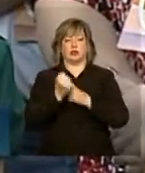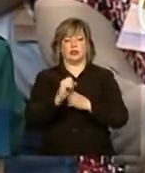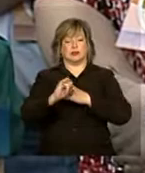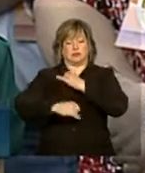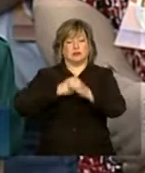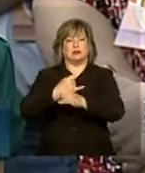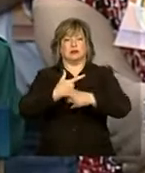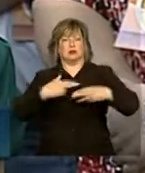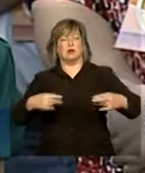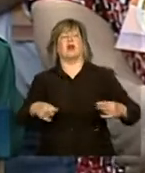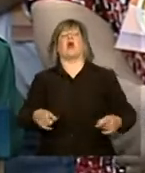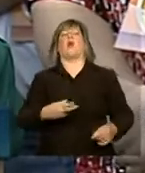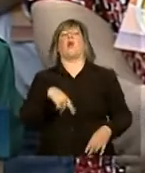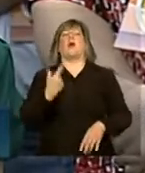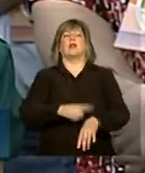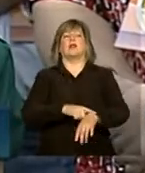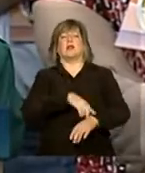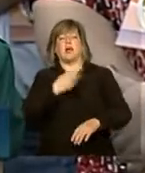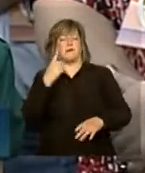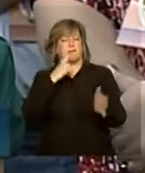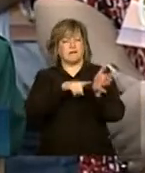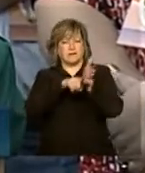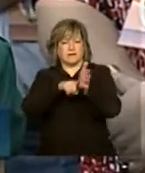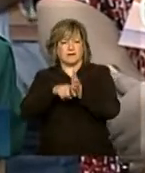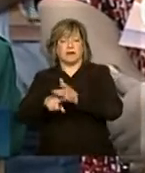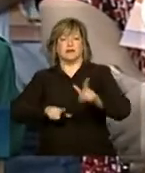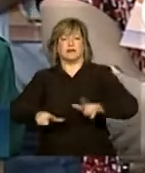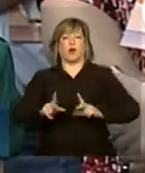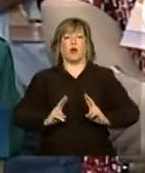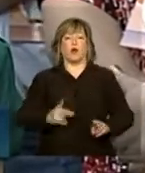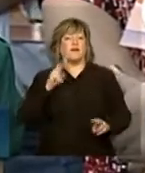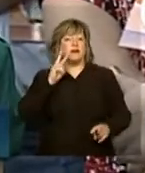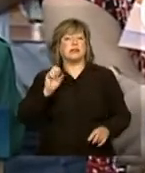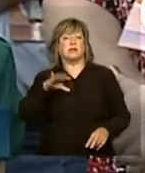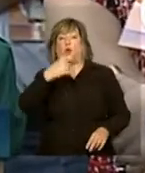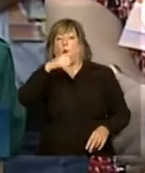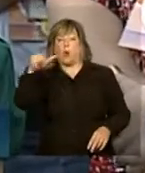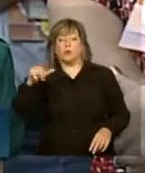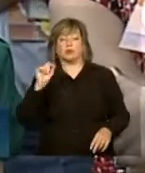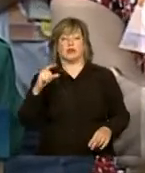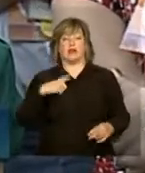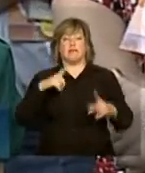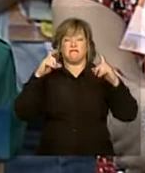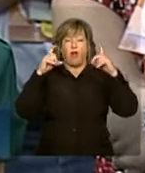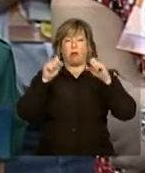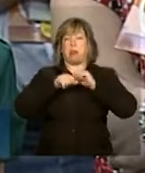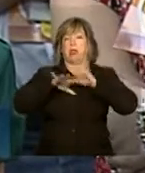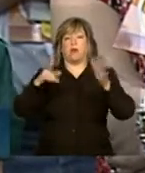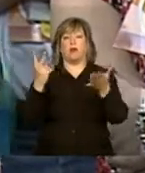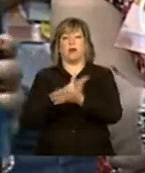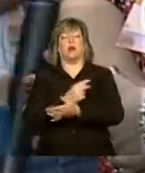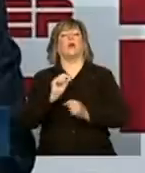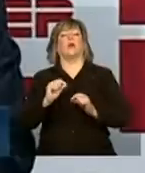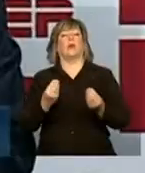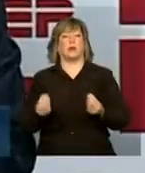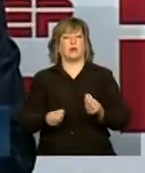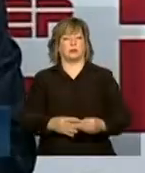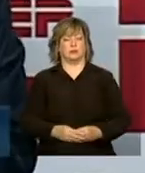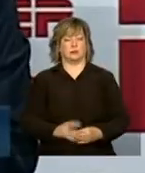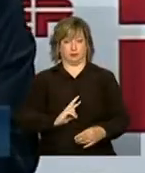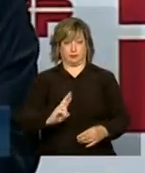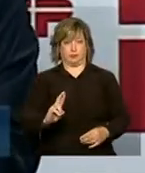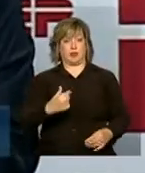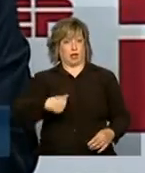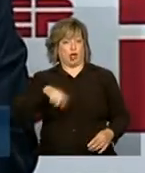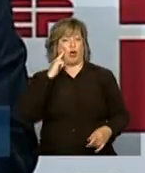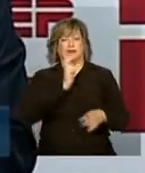que eles vão continuar trabalhando para verificar se outros candidatos também postaram fotos durante a prova? Nós